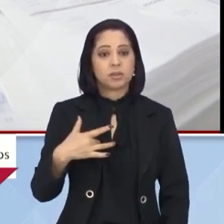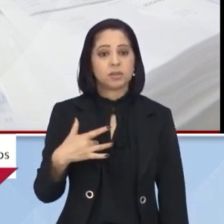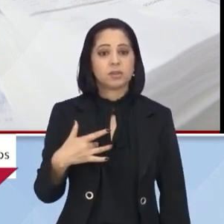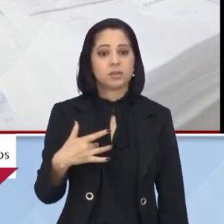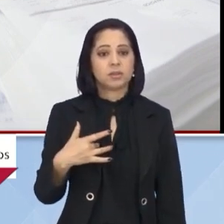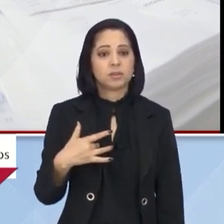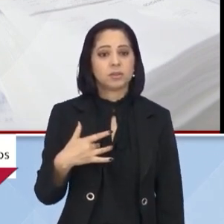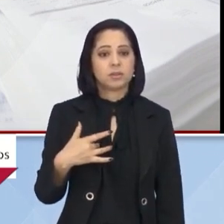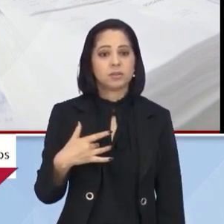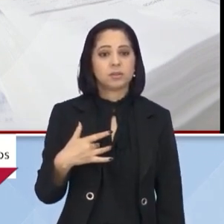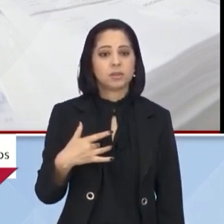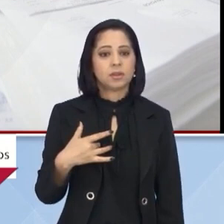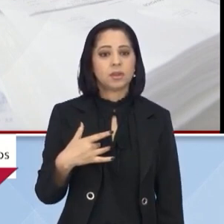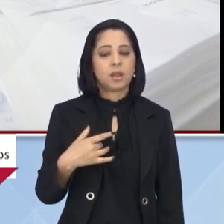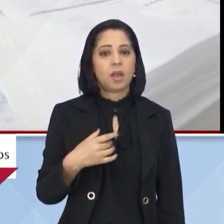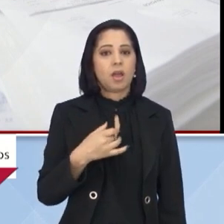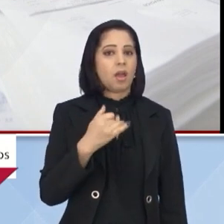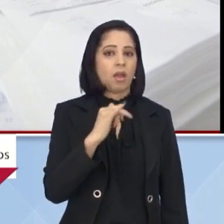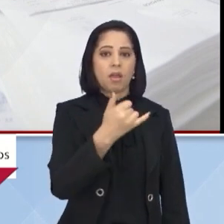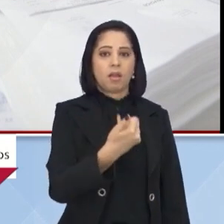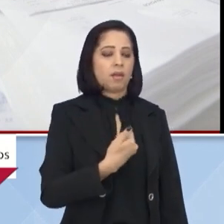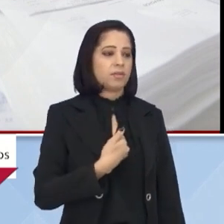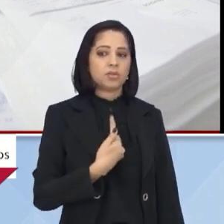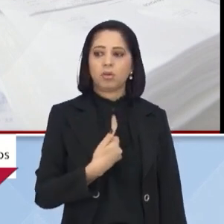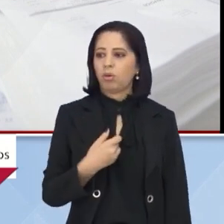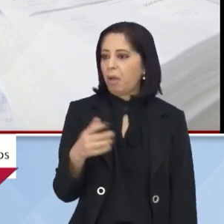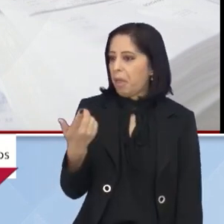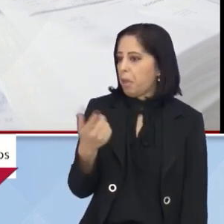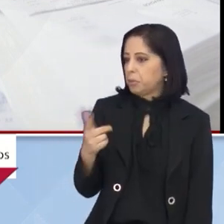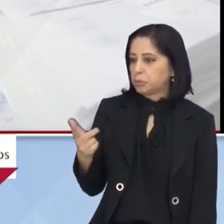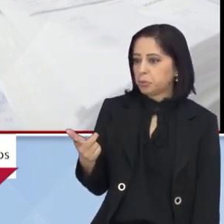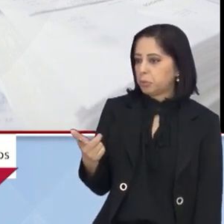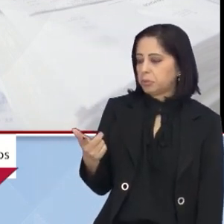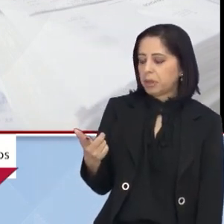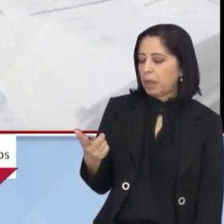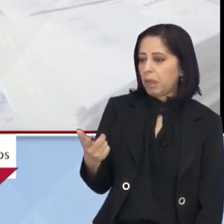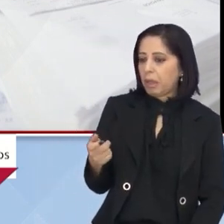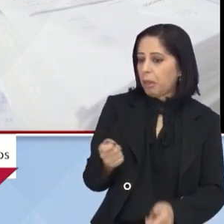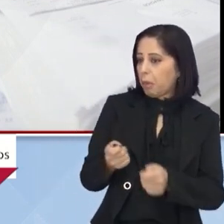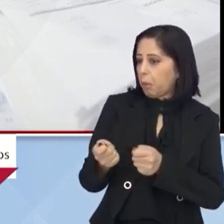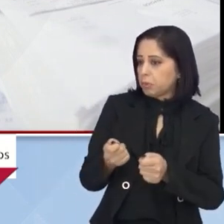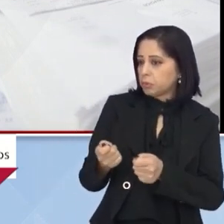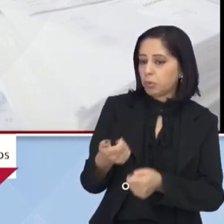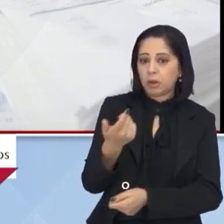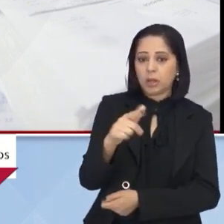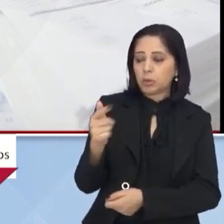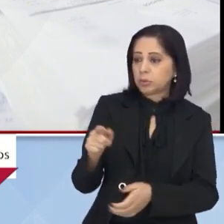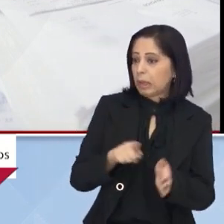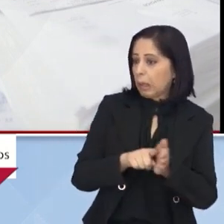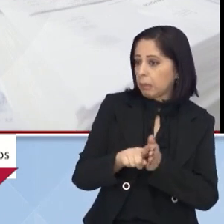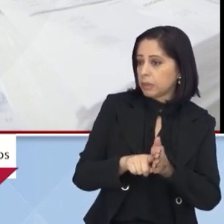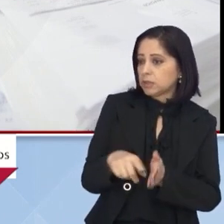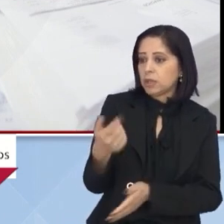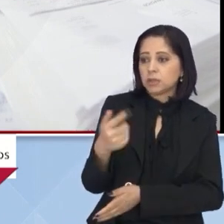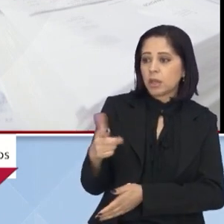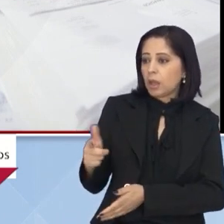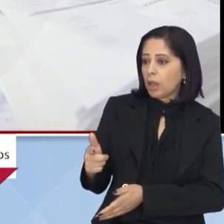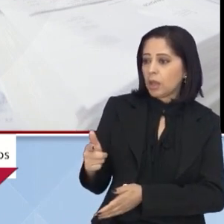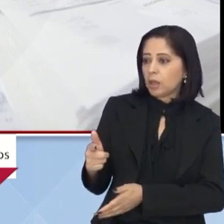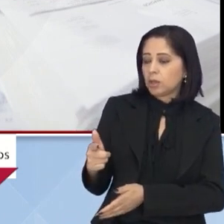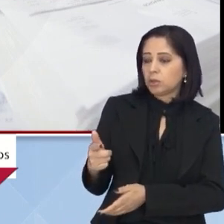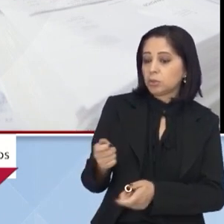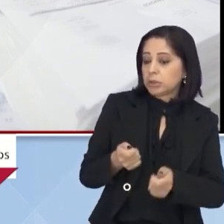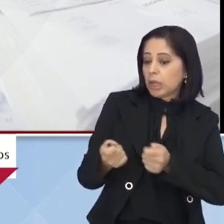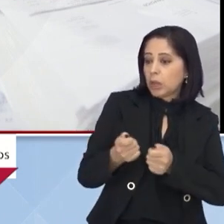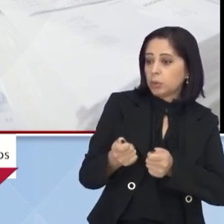tá não existiam controles de ponto para aqueles médicos não existia pesquisa de satisfação e também não existia controle de produção